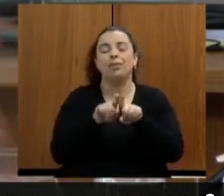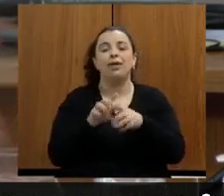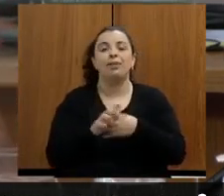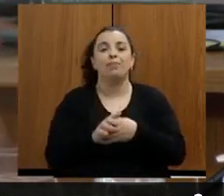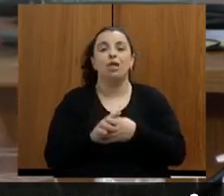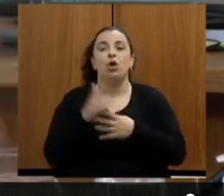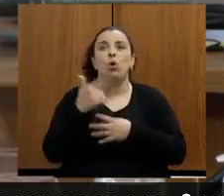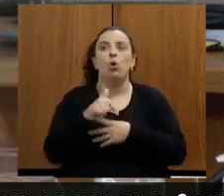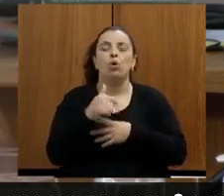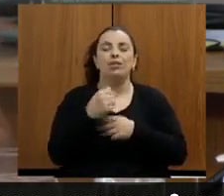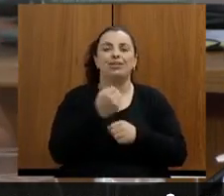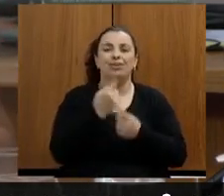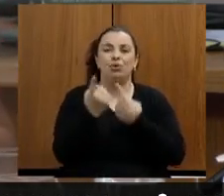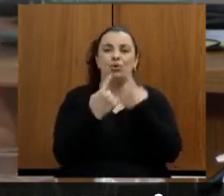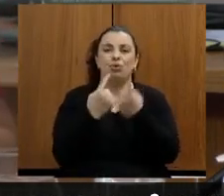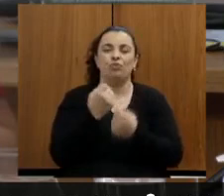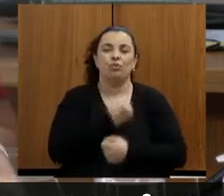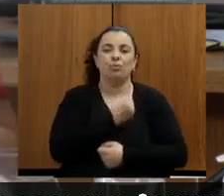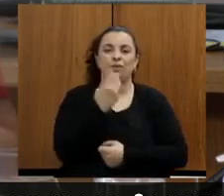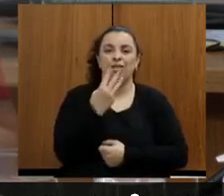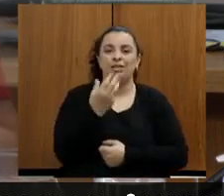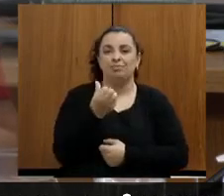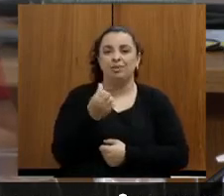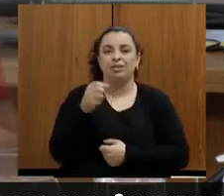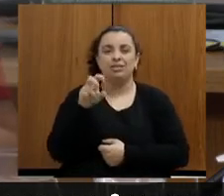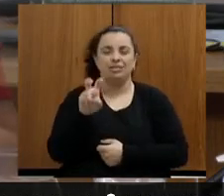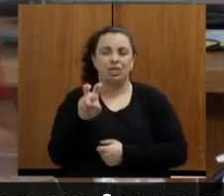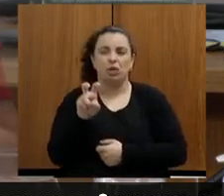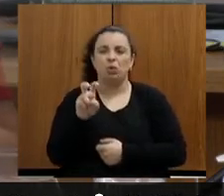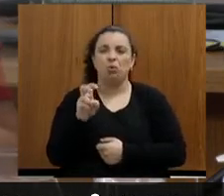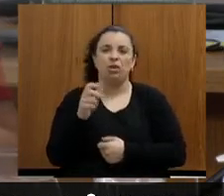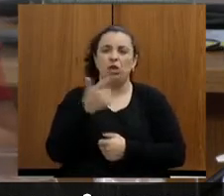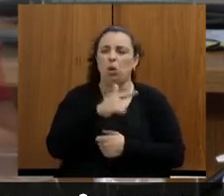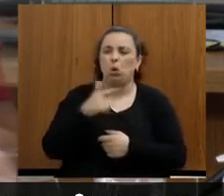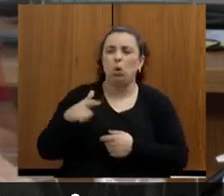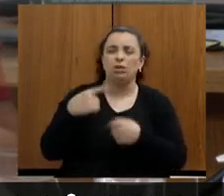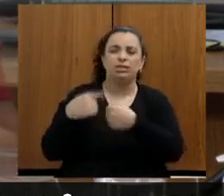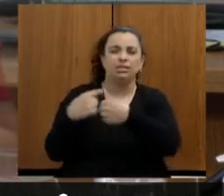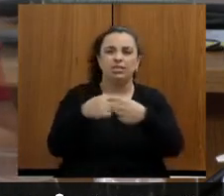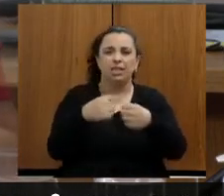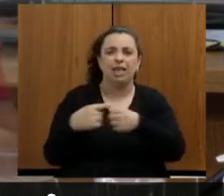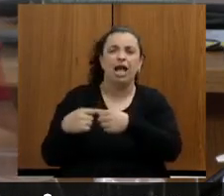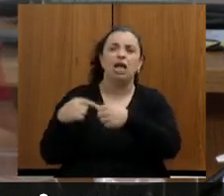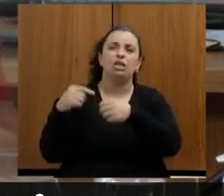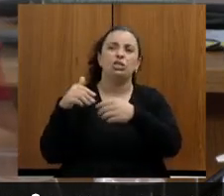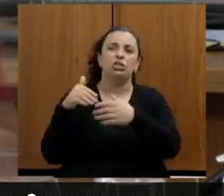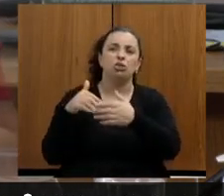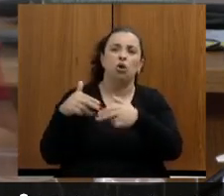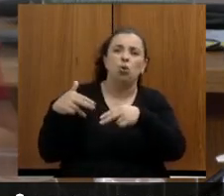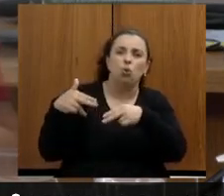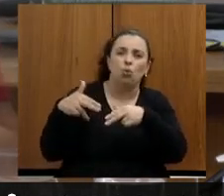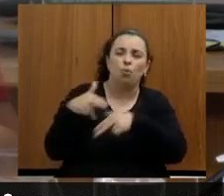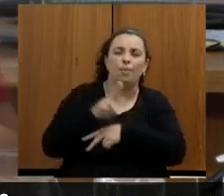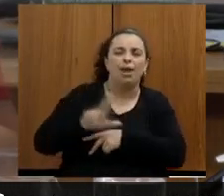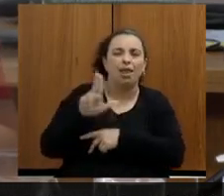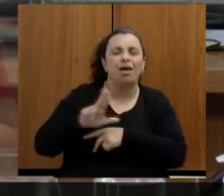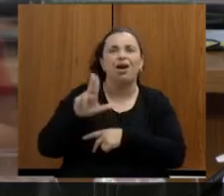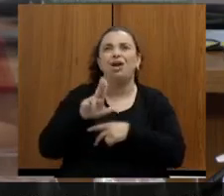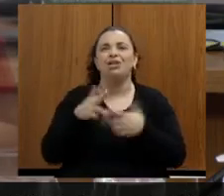é passar a Pirapora Buritizeiro e vai para Uberlândia e também pega 040